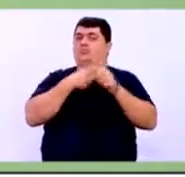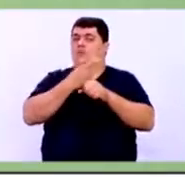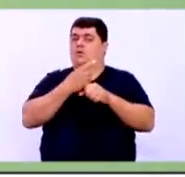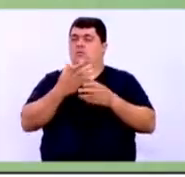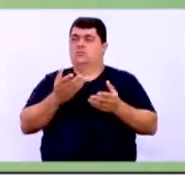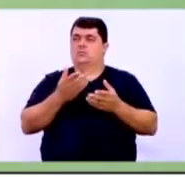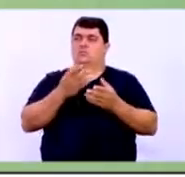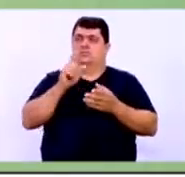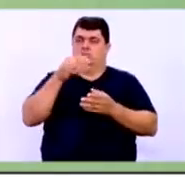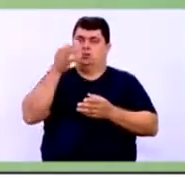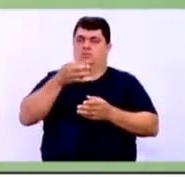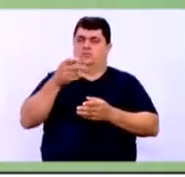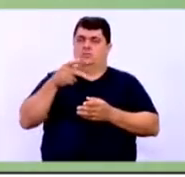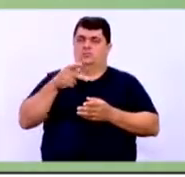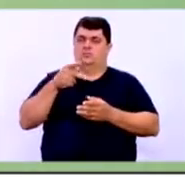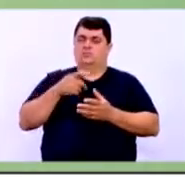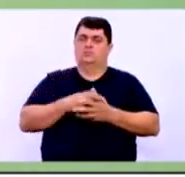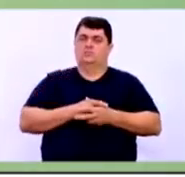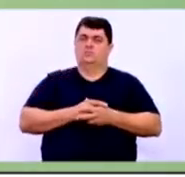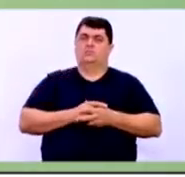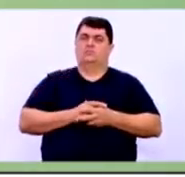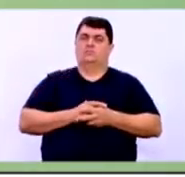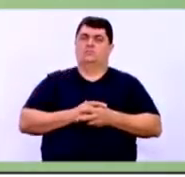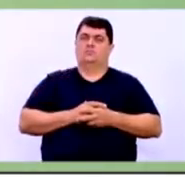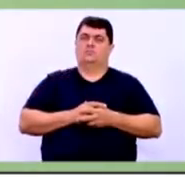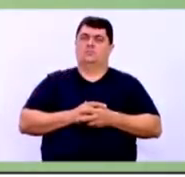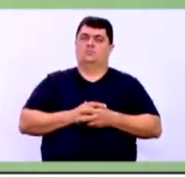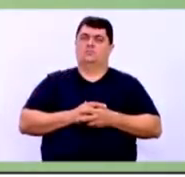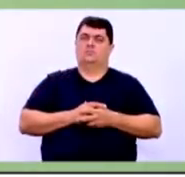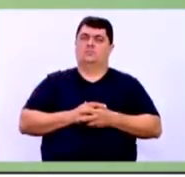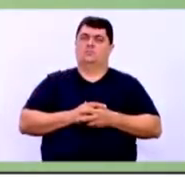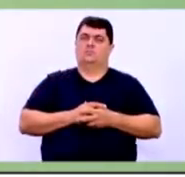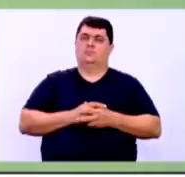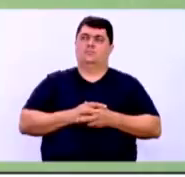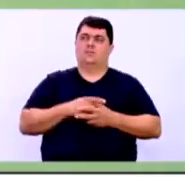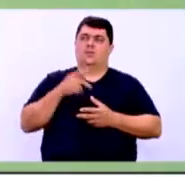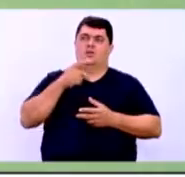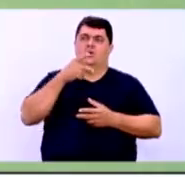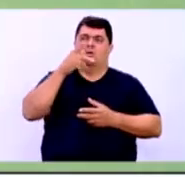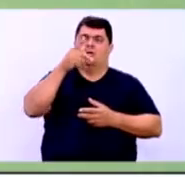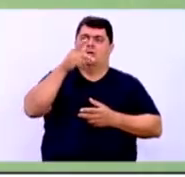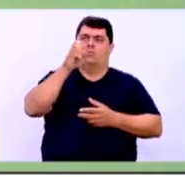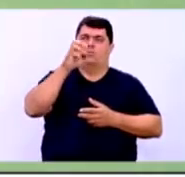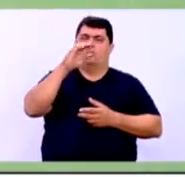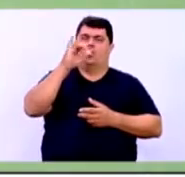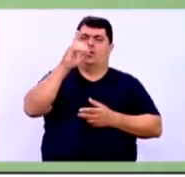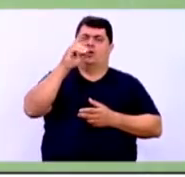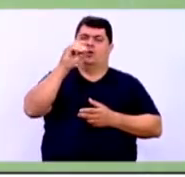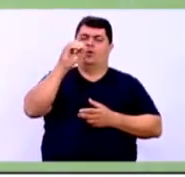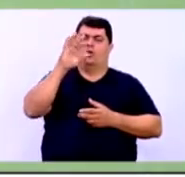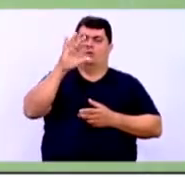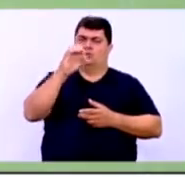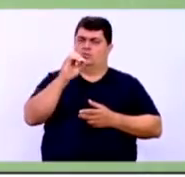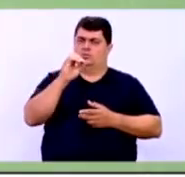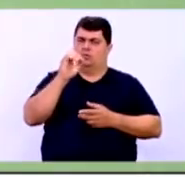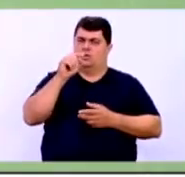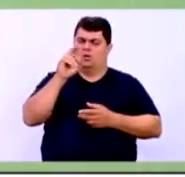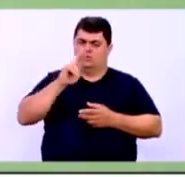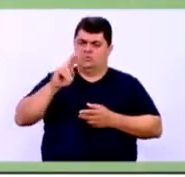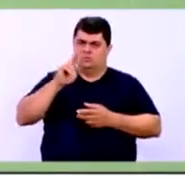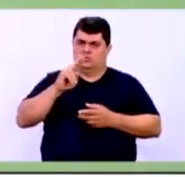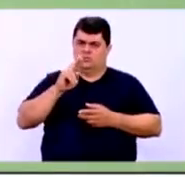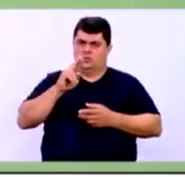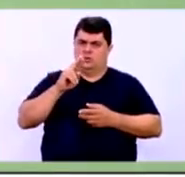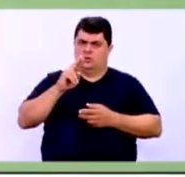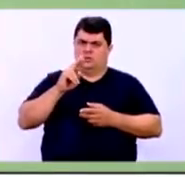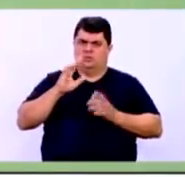Né, professor? Professor Ivan, esse inventário periódico, o senhor comentou isso aí. Ele é utilizado em